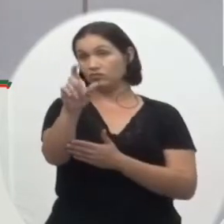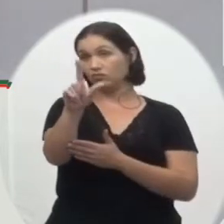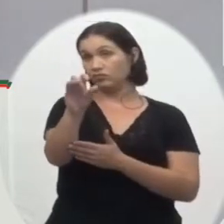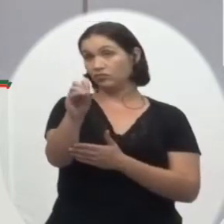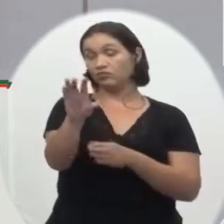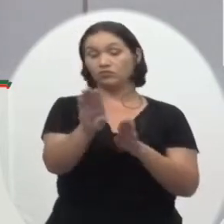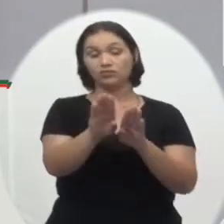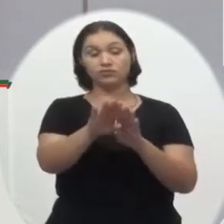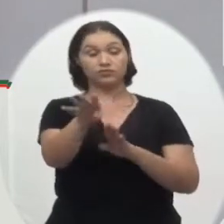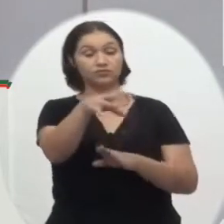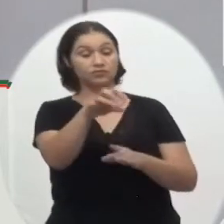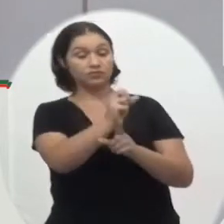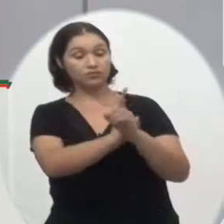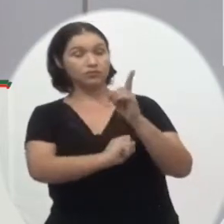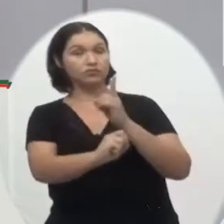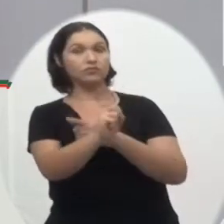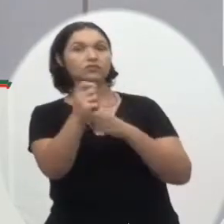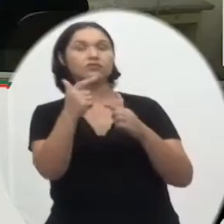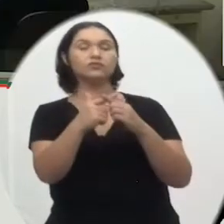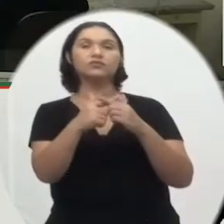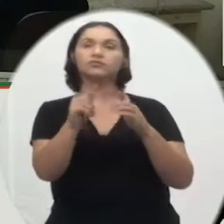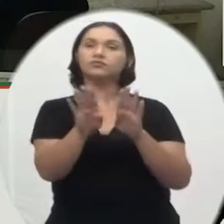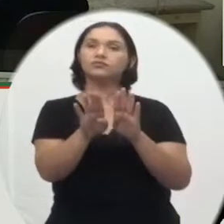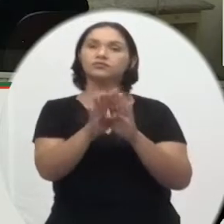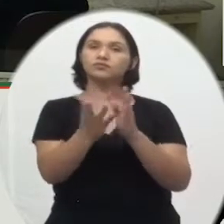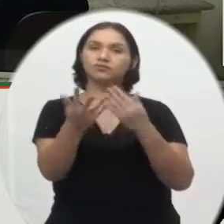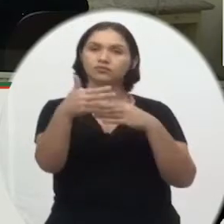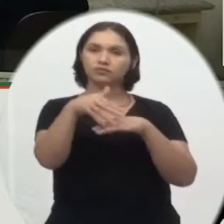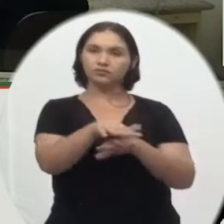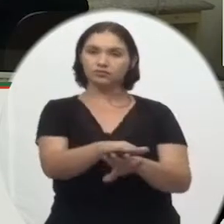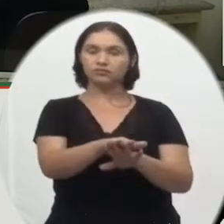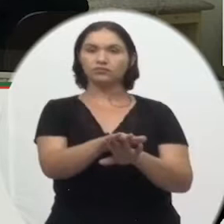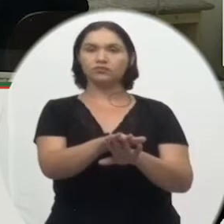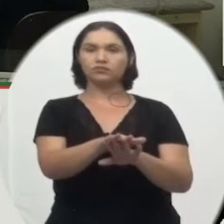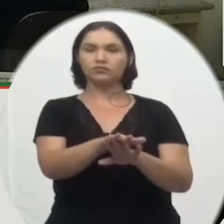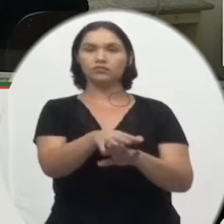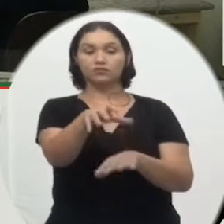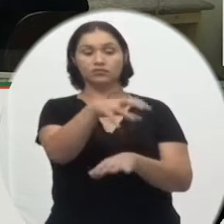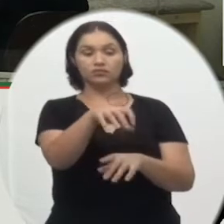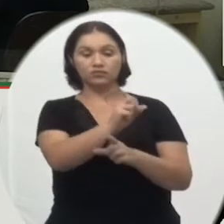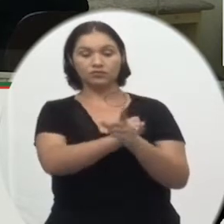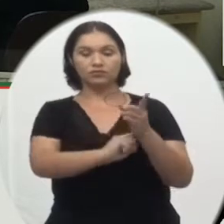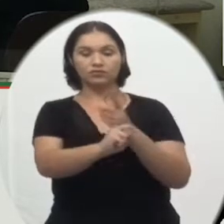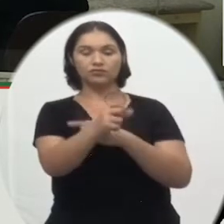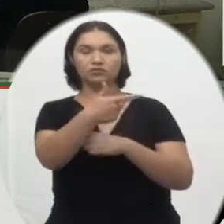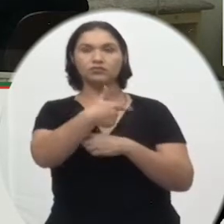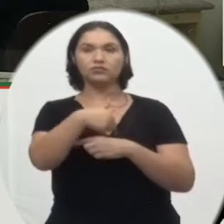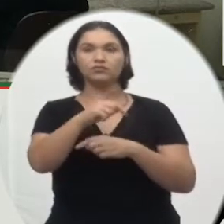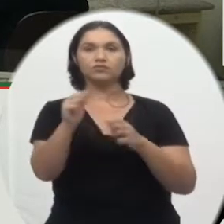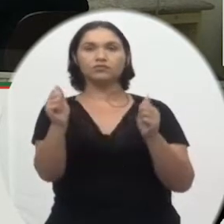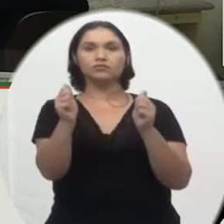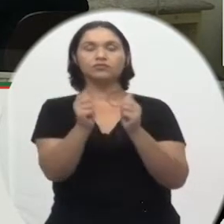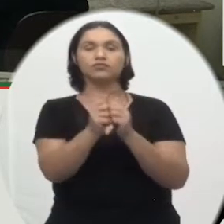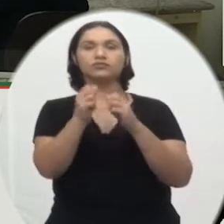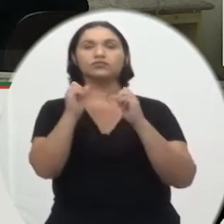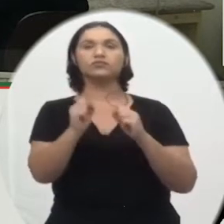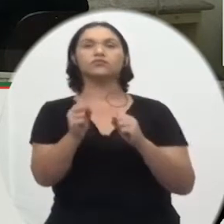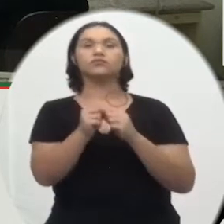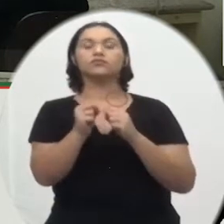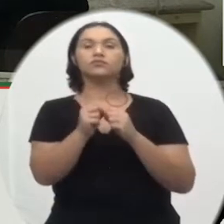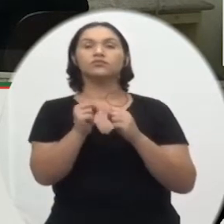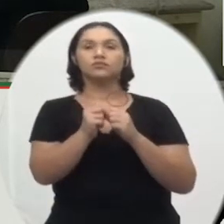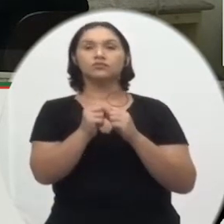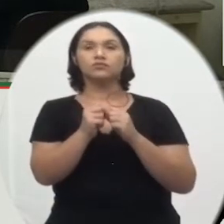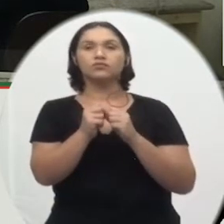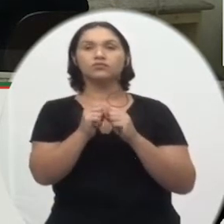área social, porque envolve o lado social, para que nós juntos possamos realmente fazer alguma coisa por